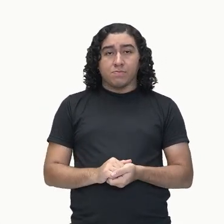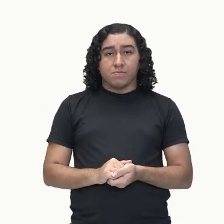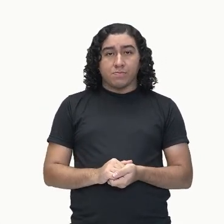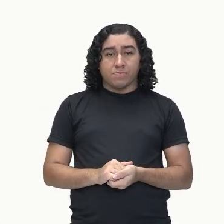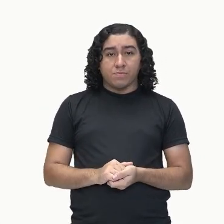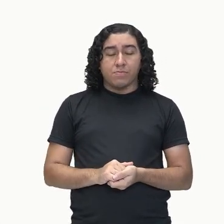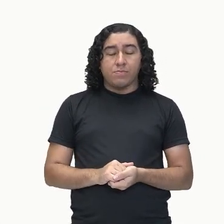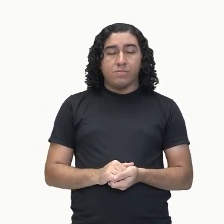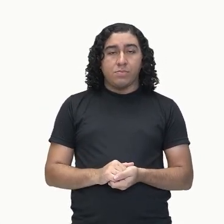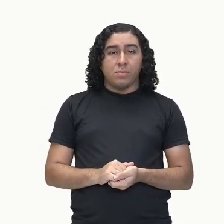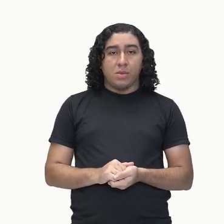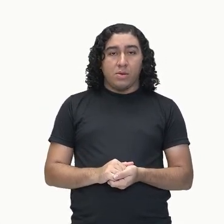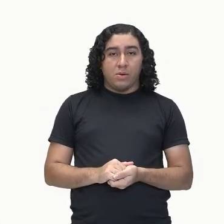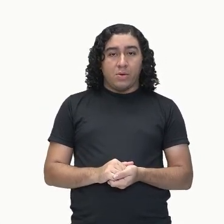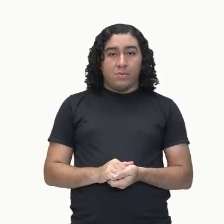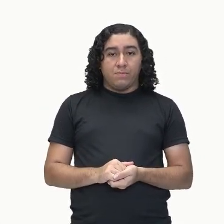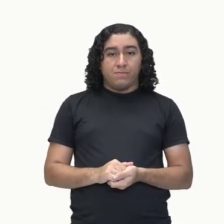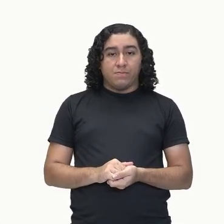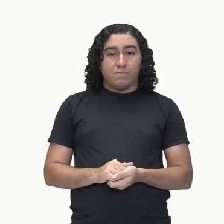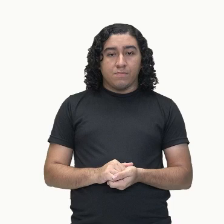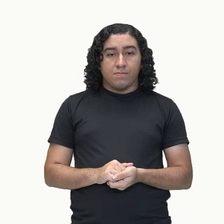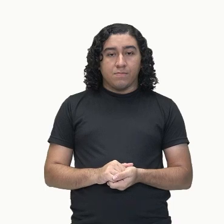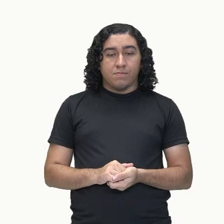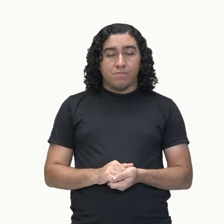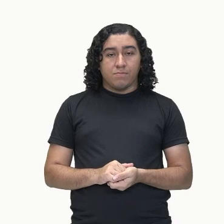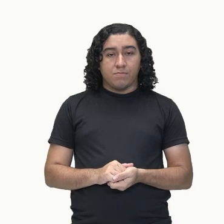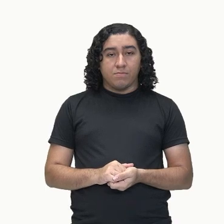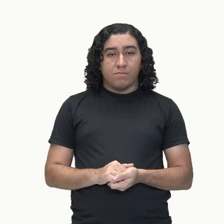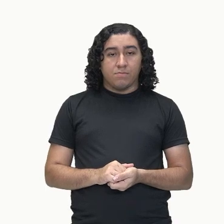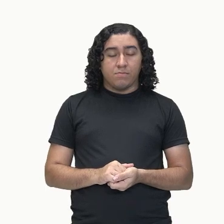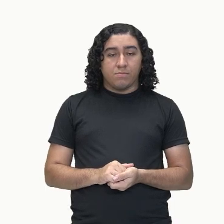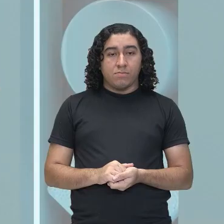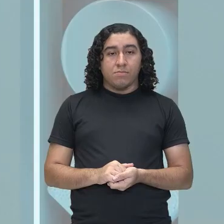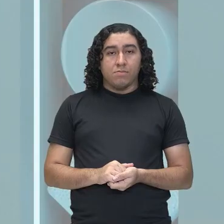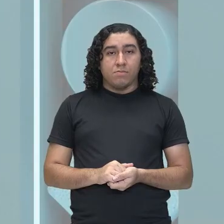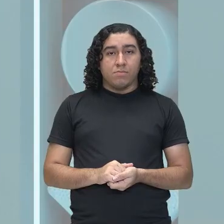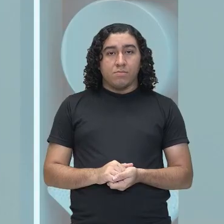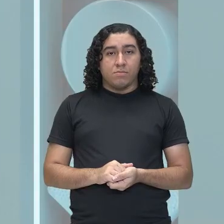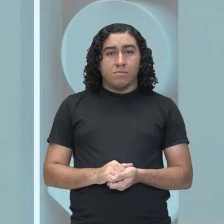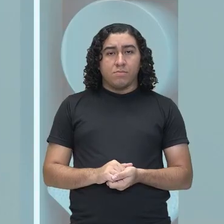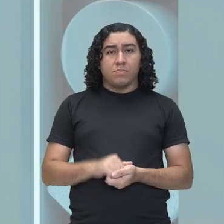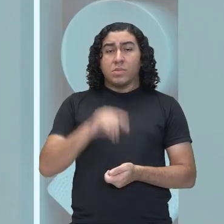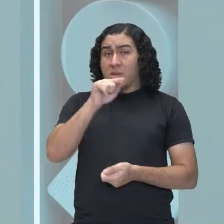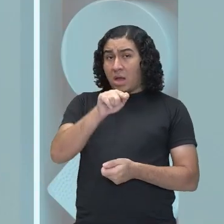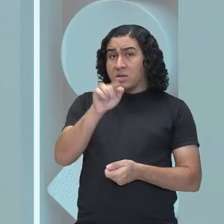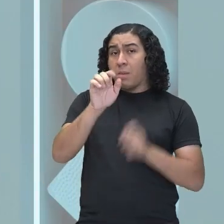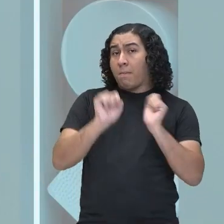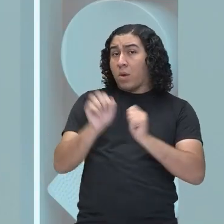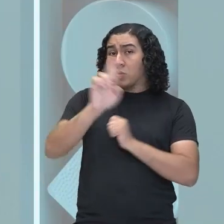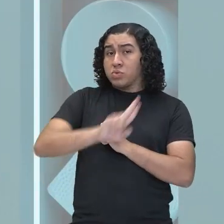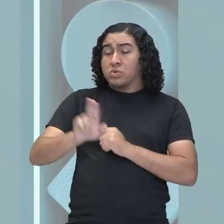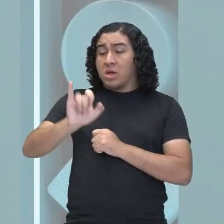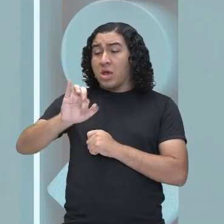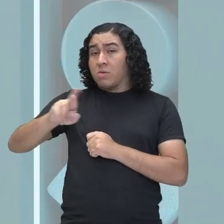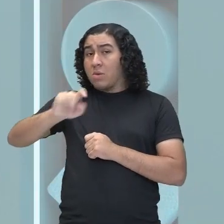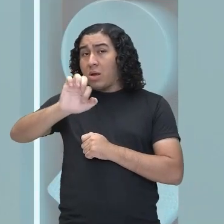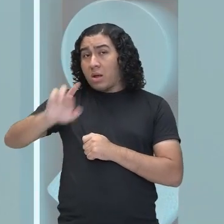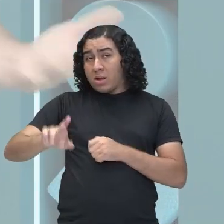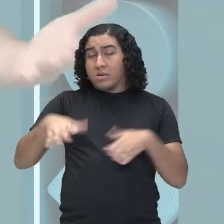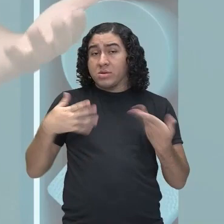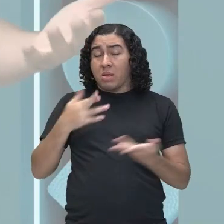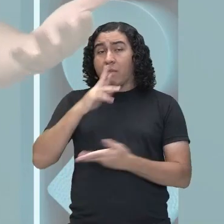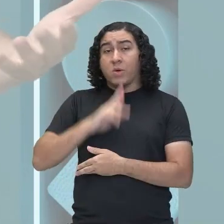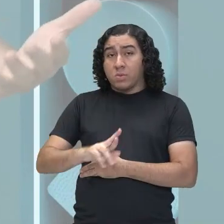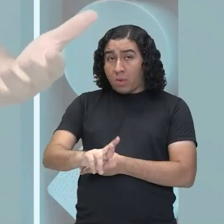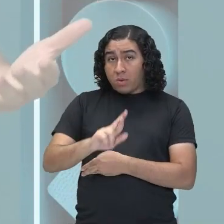Professor as mesmas desinências também nós vamos utilizar com verbos irregulares e eu alguma resposta para vocês e